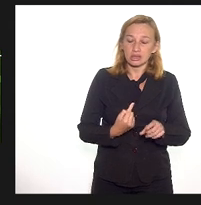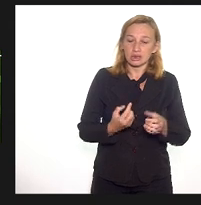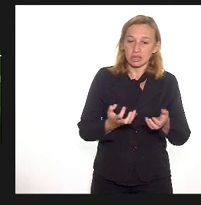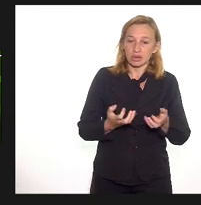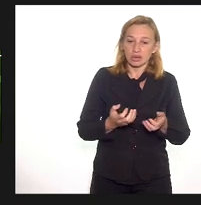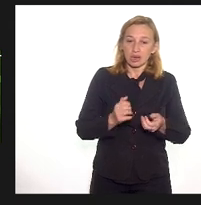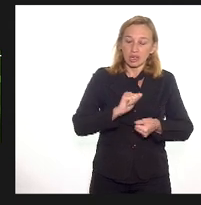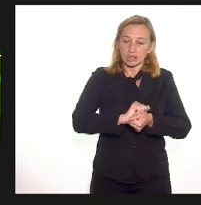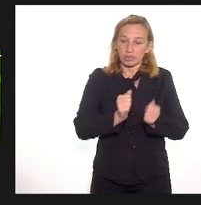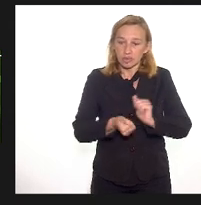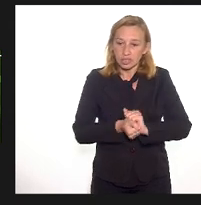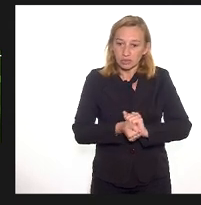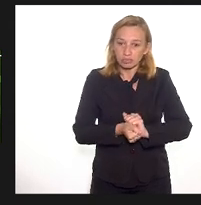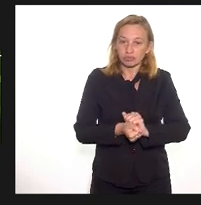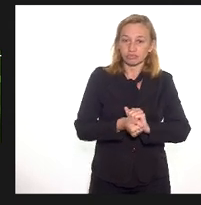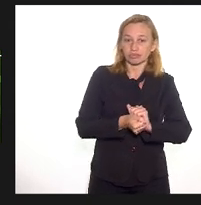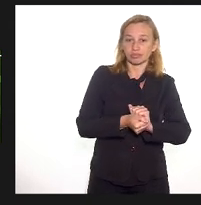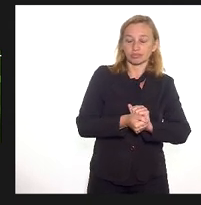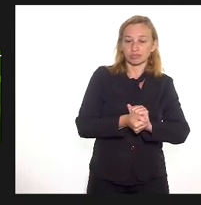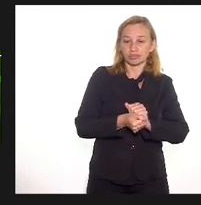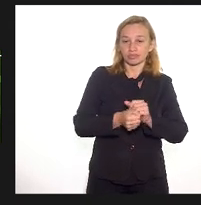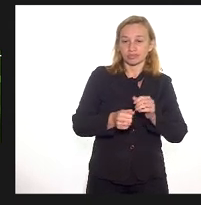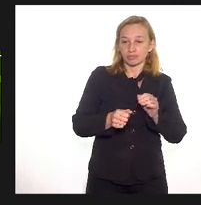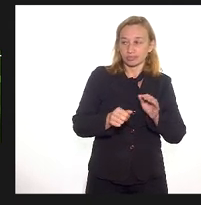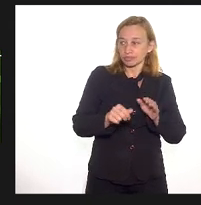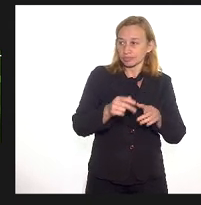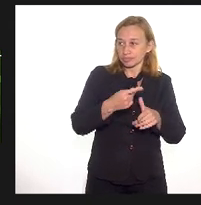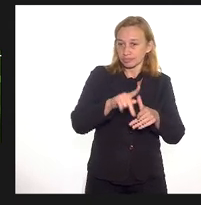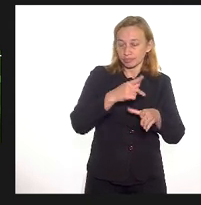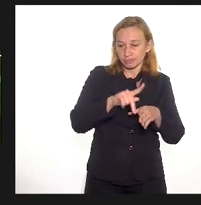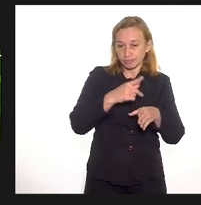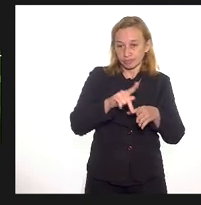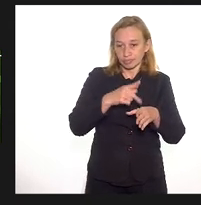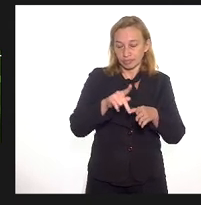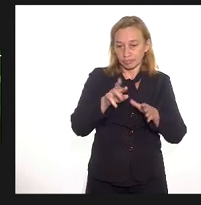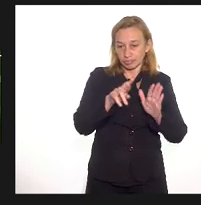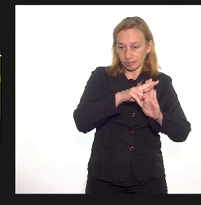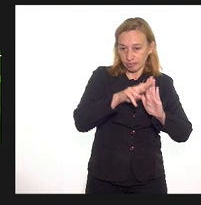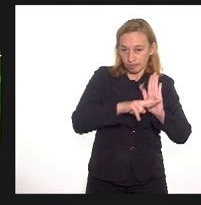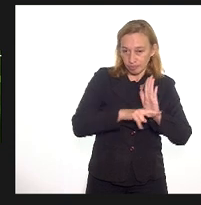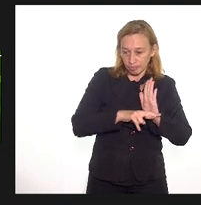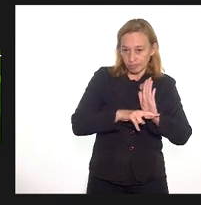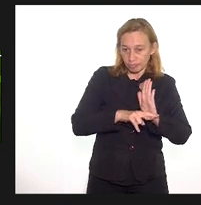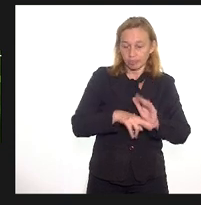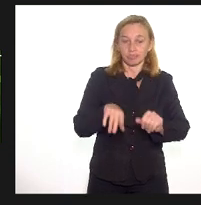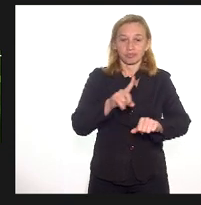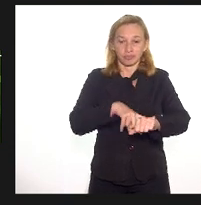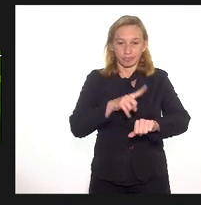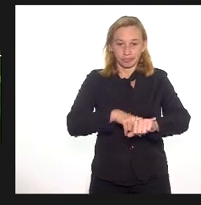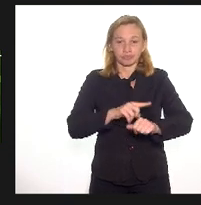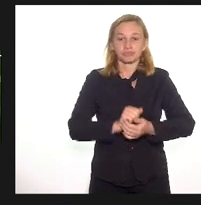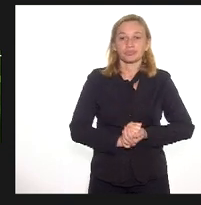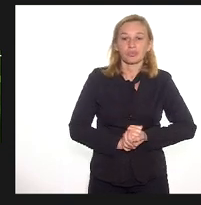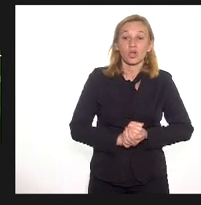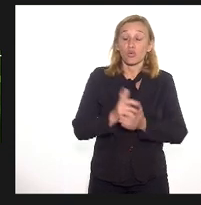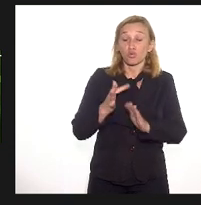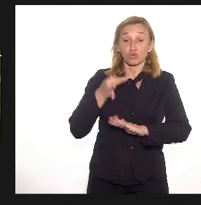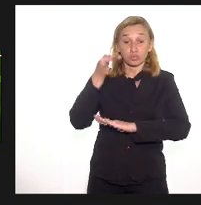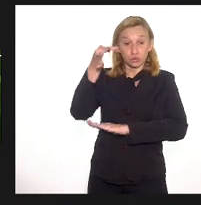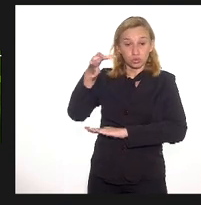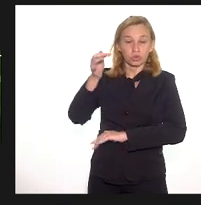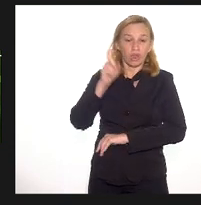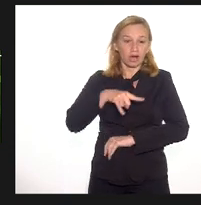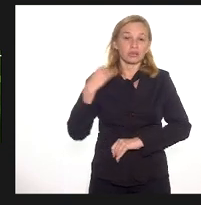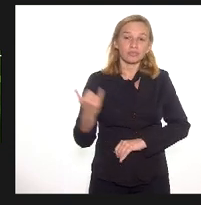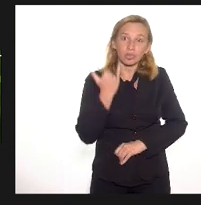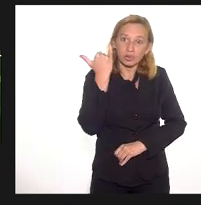conforme a regra da época. Com relação ainda a futuro, é